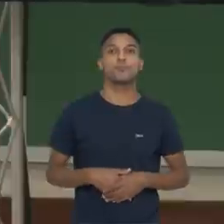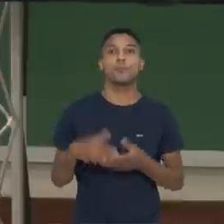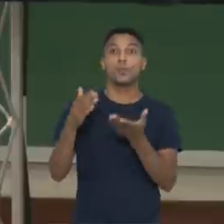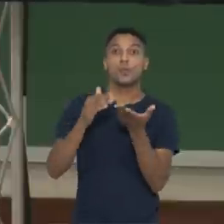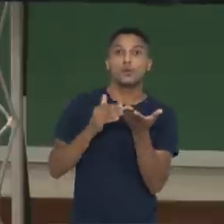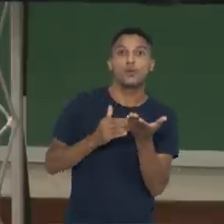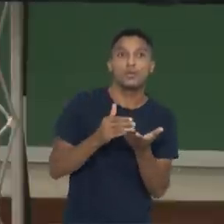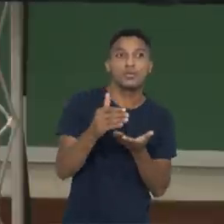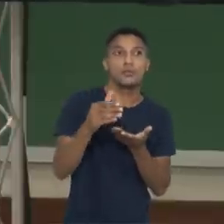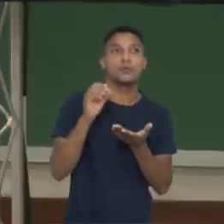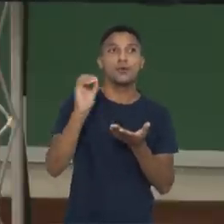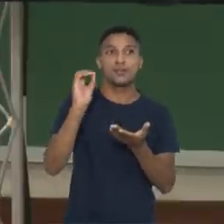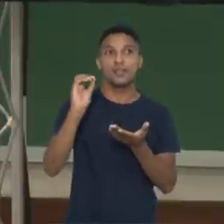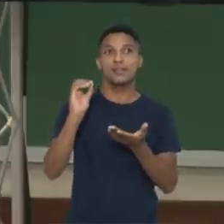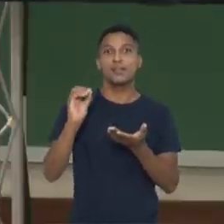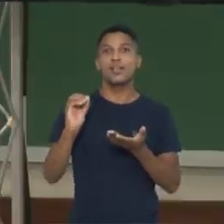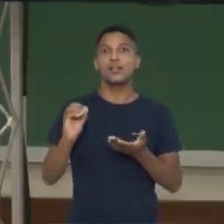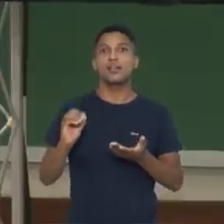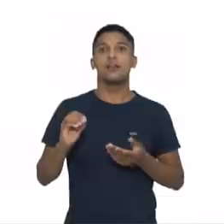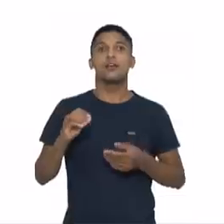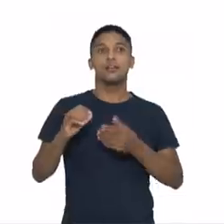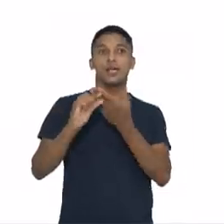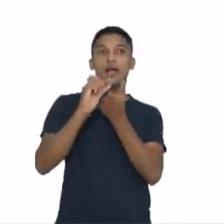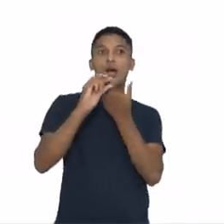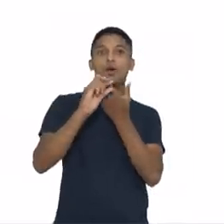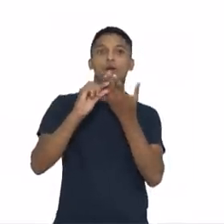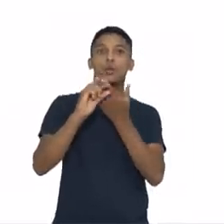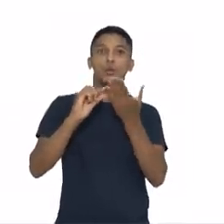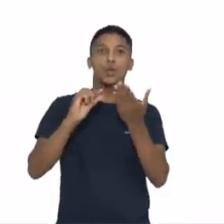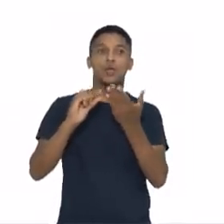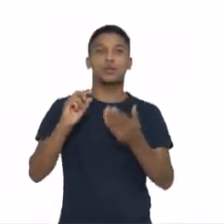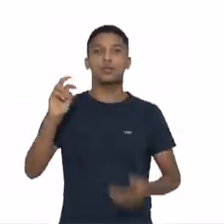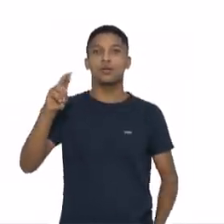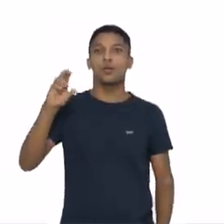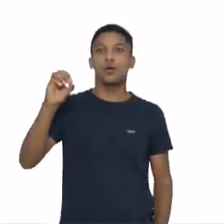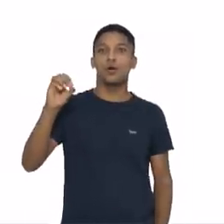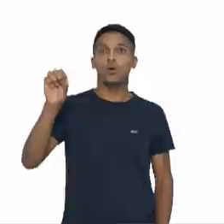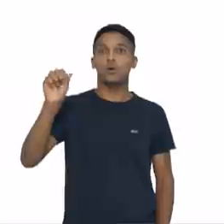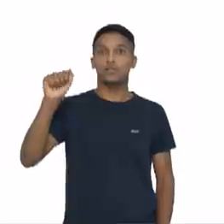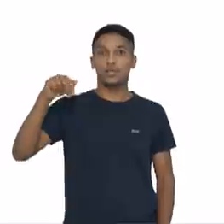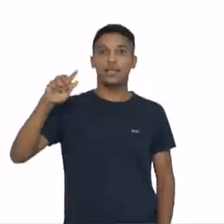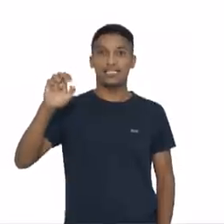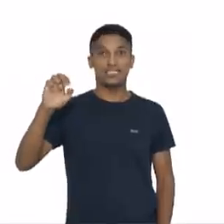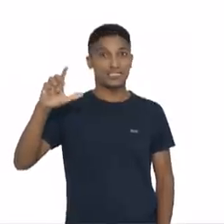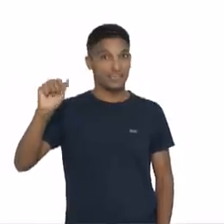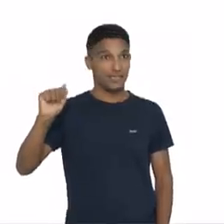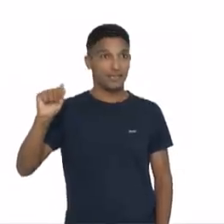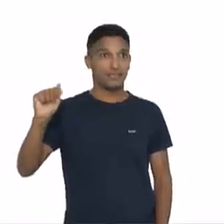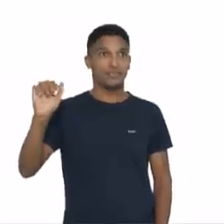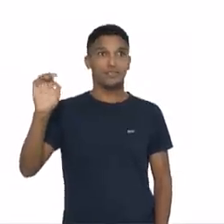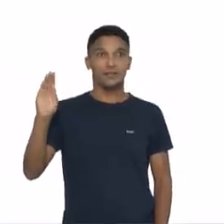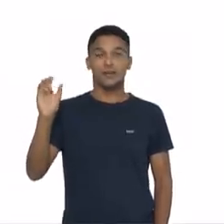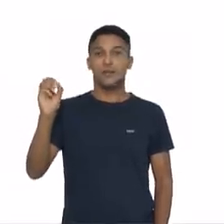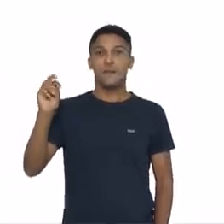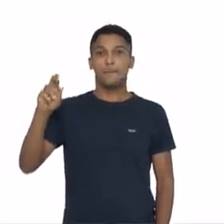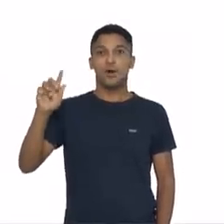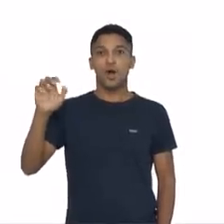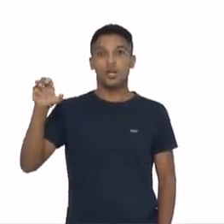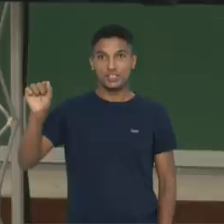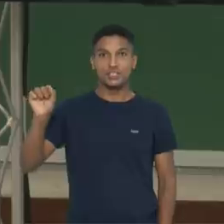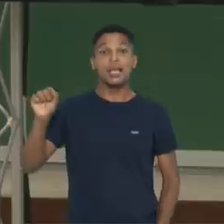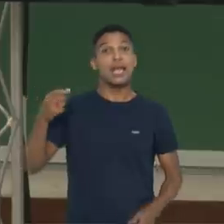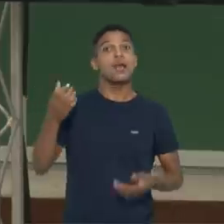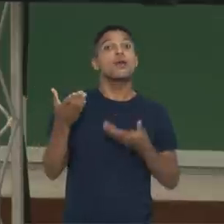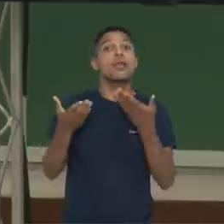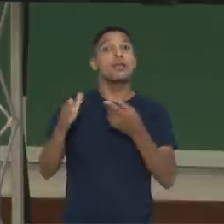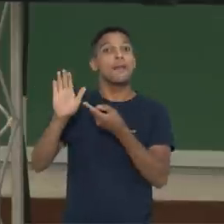Começando aqui com a obra, né? O Circo, de Rosângela Borges. Né? Então, a artista mostra nessa obra o